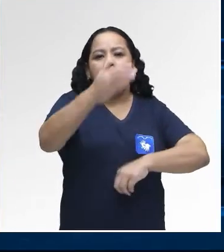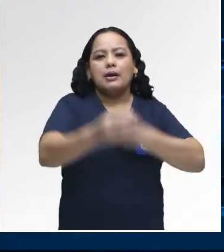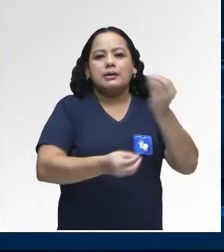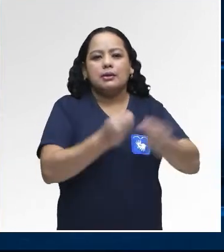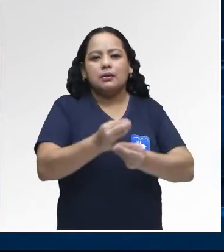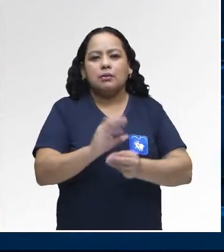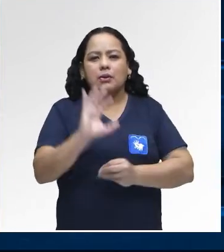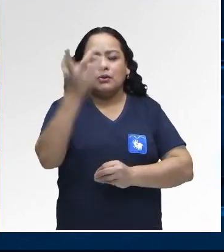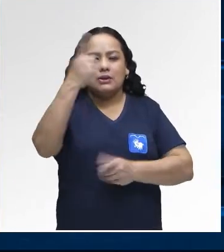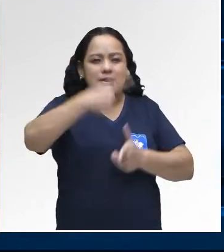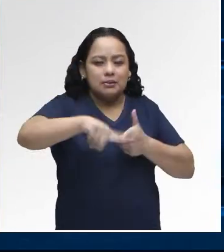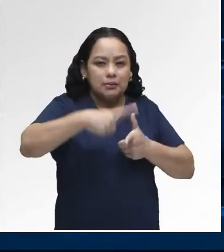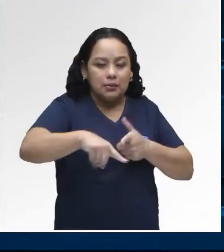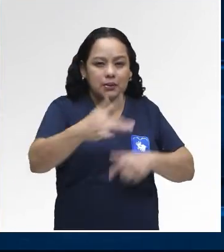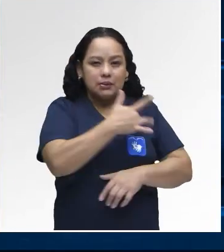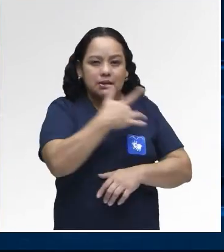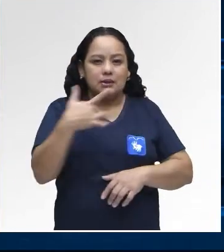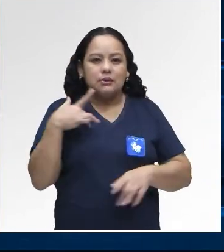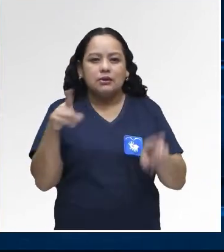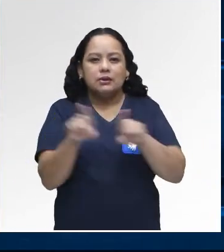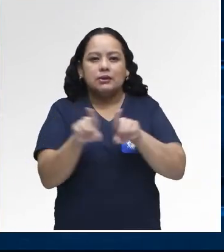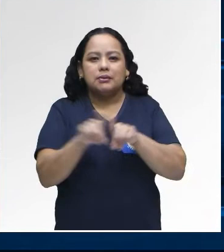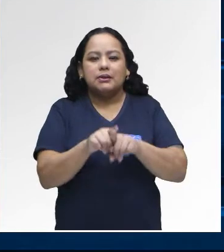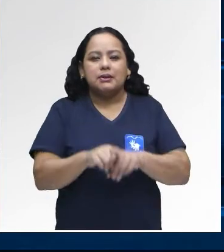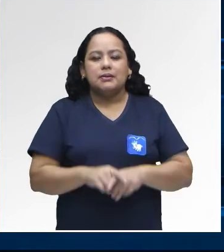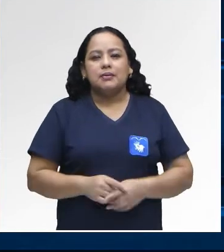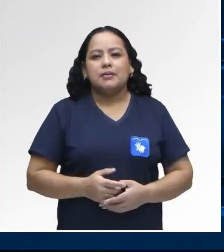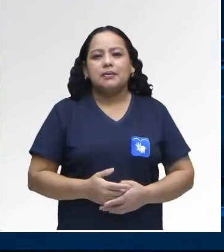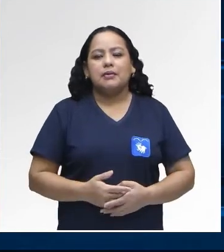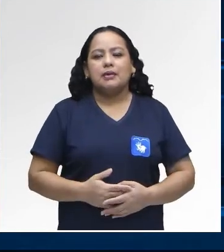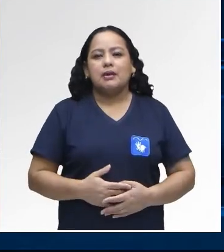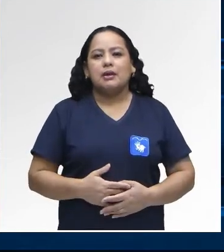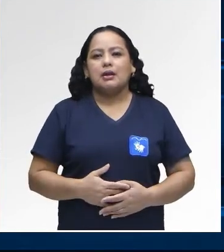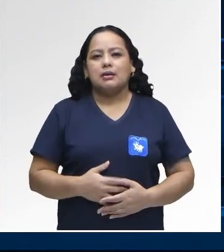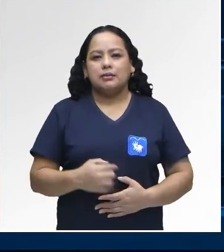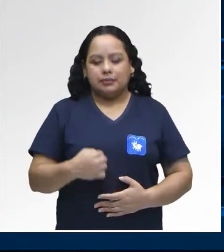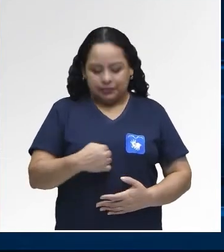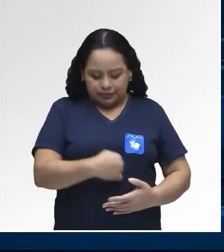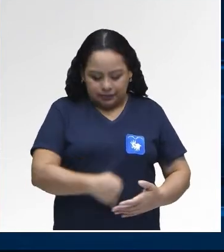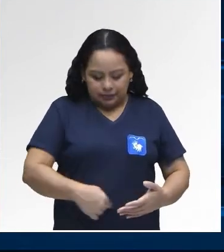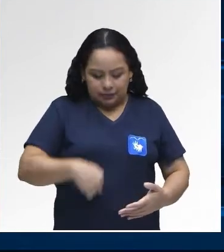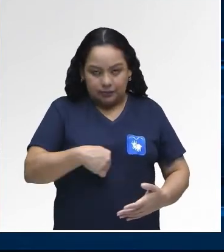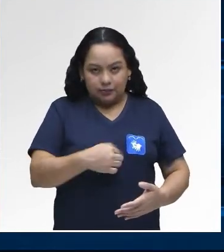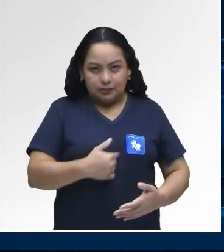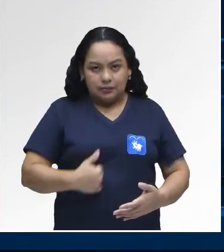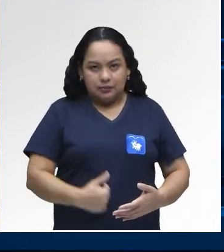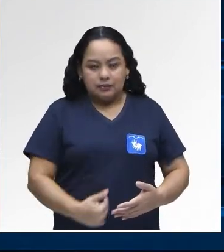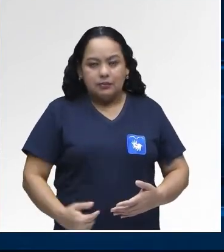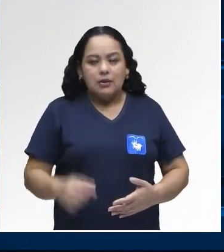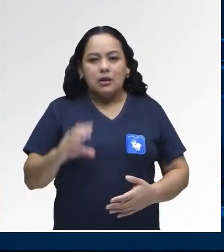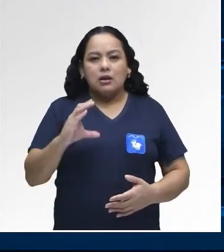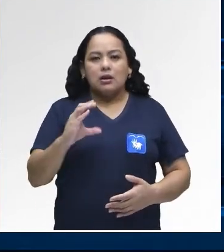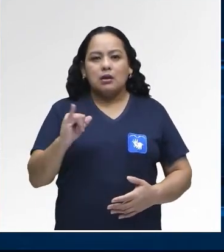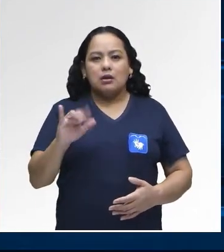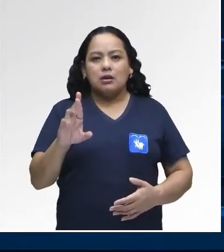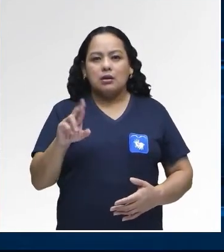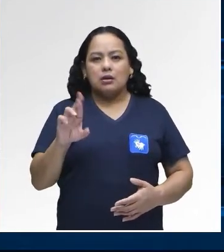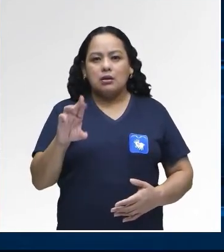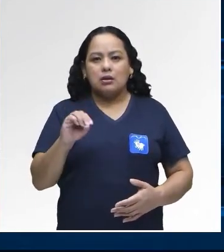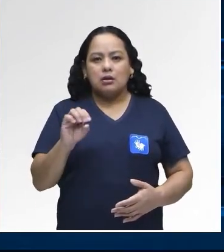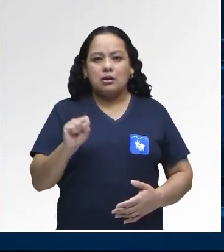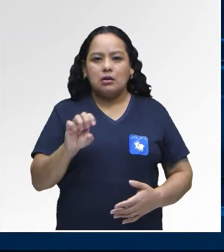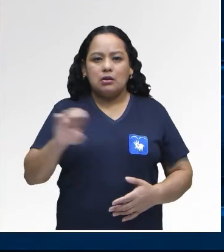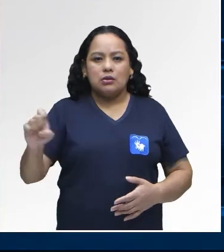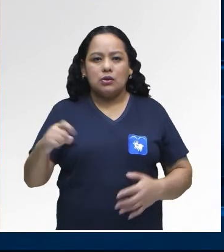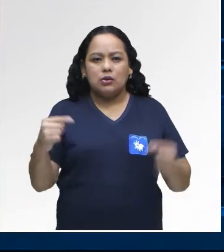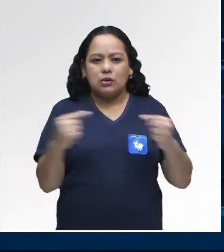causar prejuízos. E também no estômago, cirrose hepática. Tudo que tiver relacionado